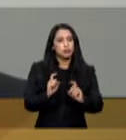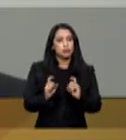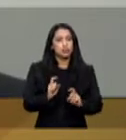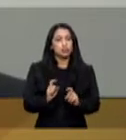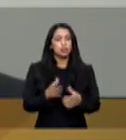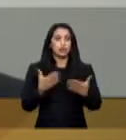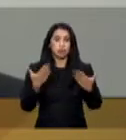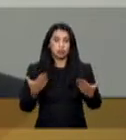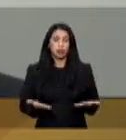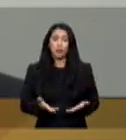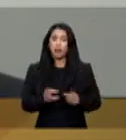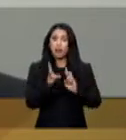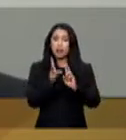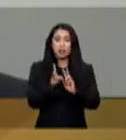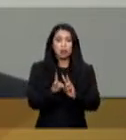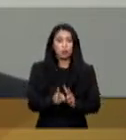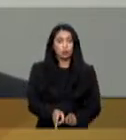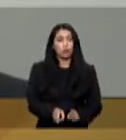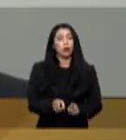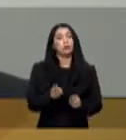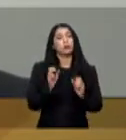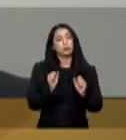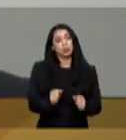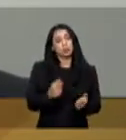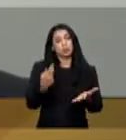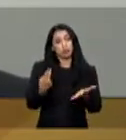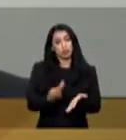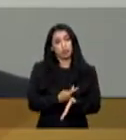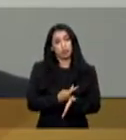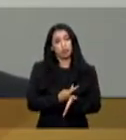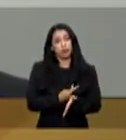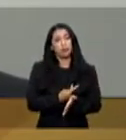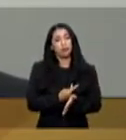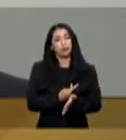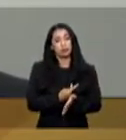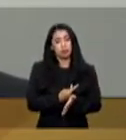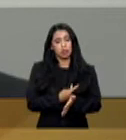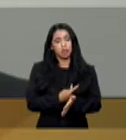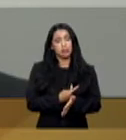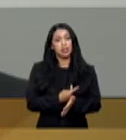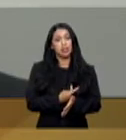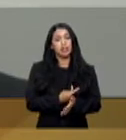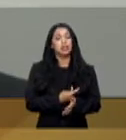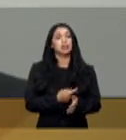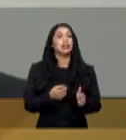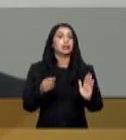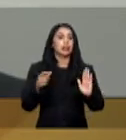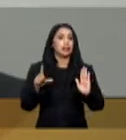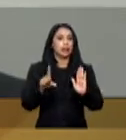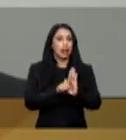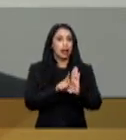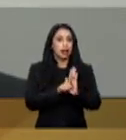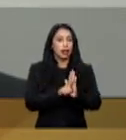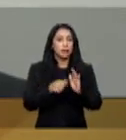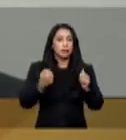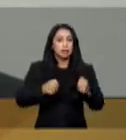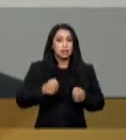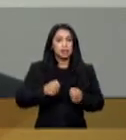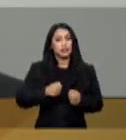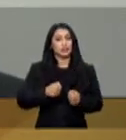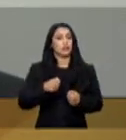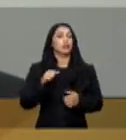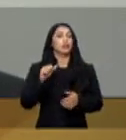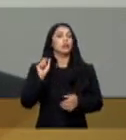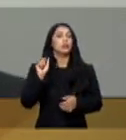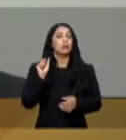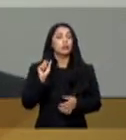as mesmas conduta e consequências despoticamente desprezadas pelo legislador penal, que sanciona com penas mais